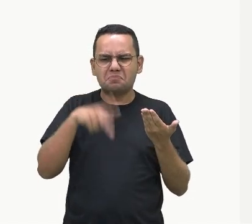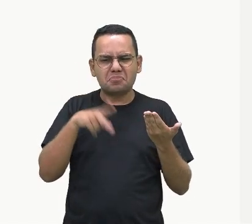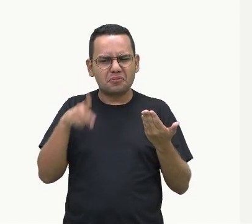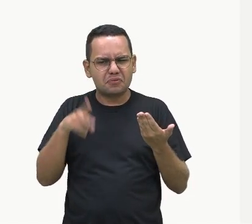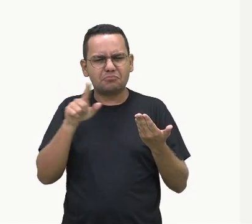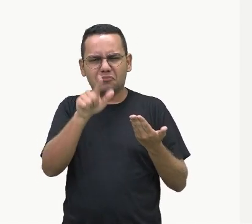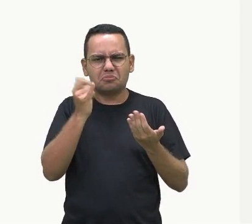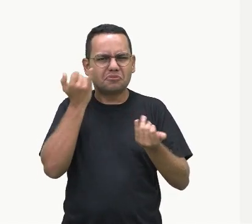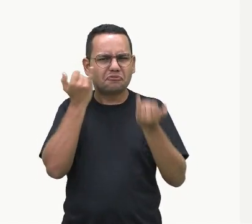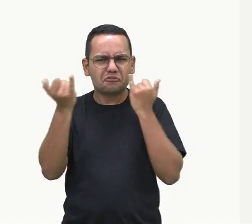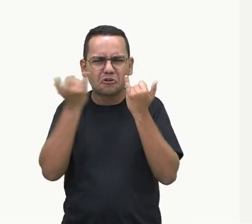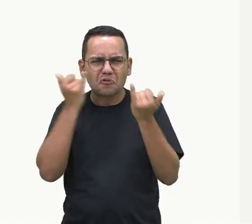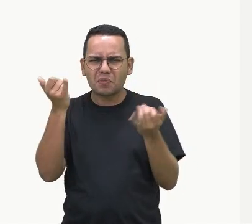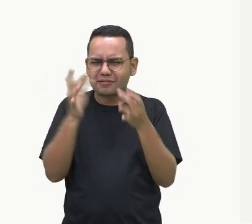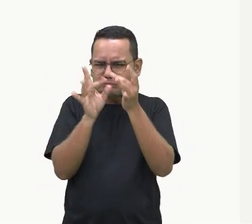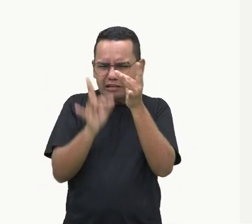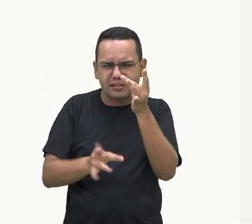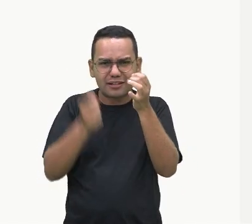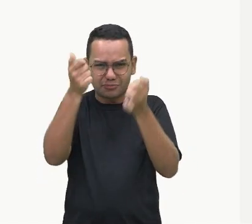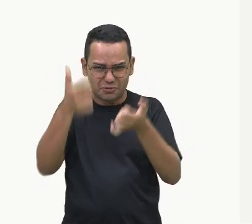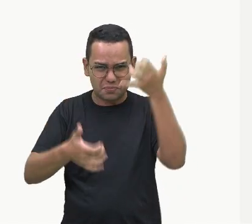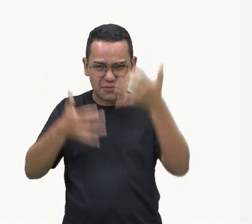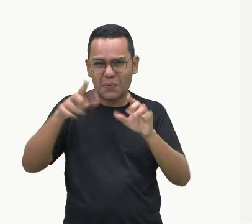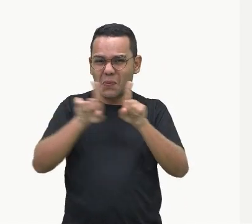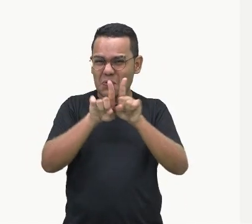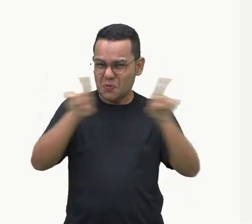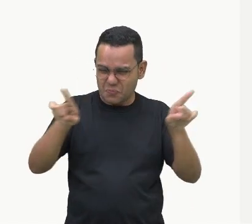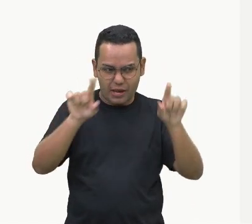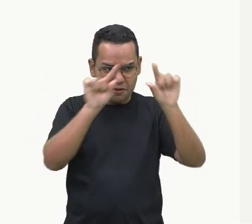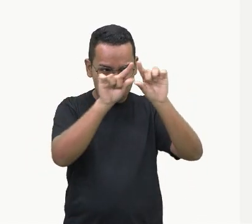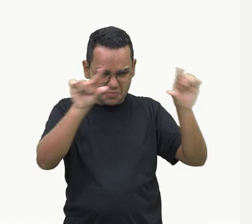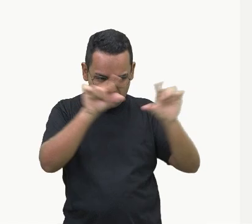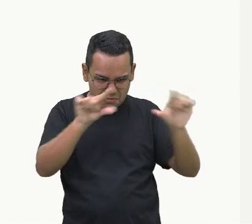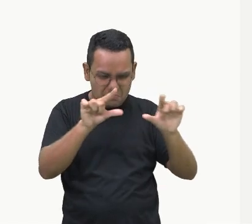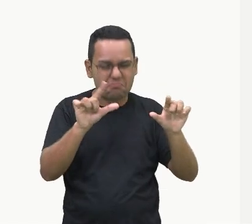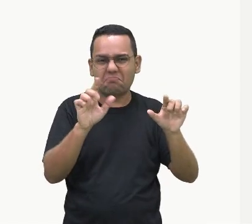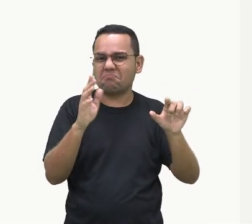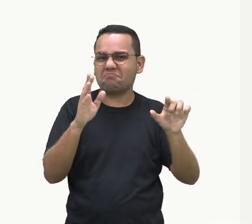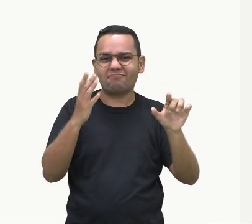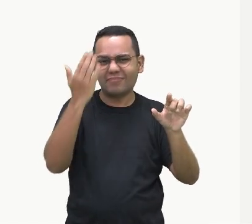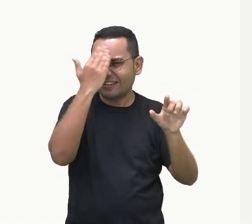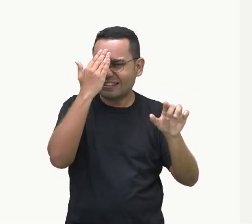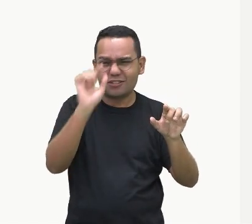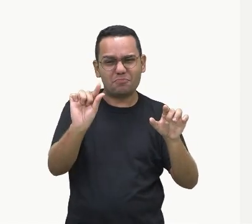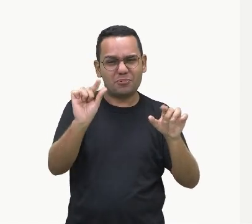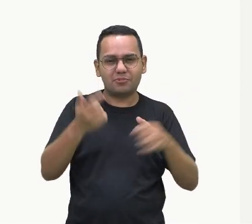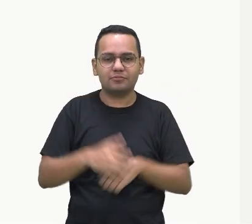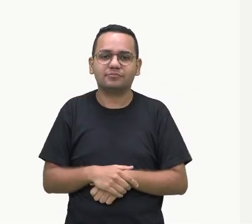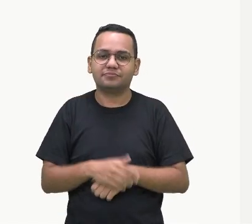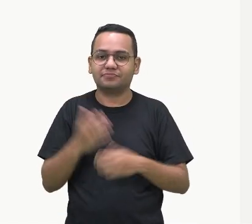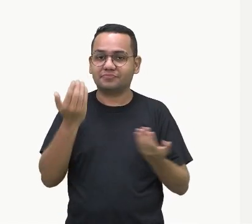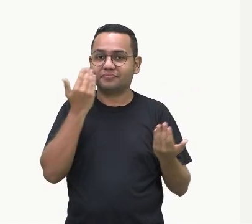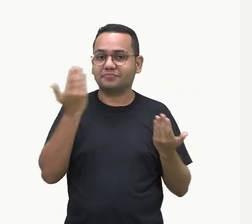de coisa e isso que estava escrito aí eu não entendi nadinha. Tem problema não, vamos mostrar.